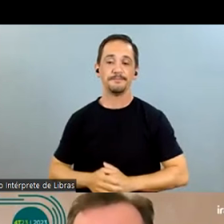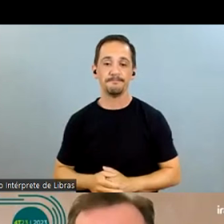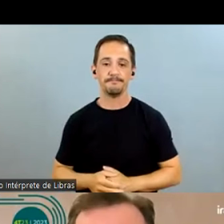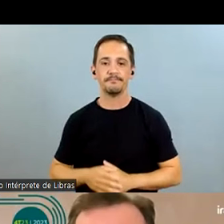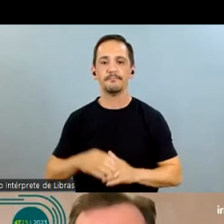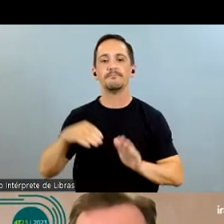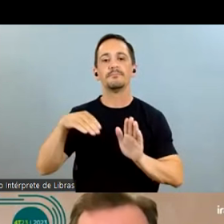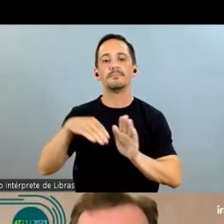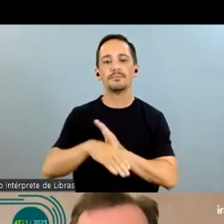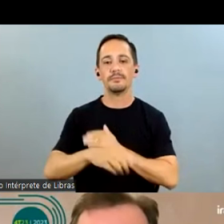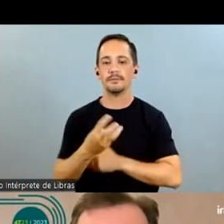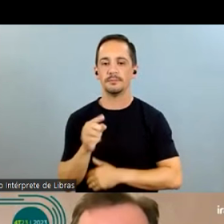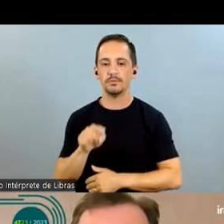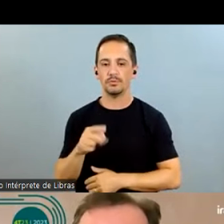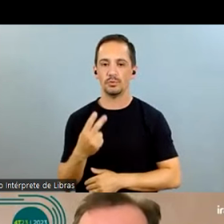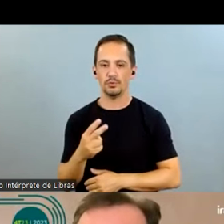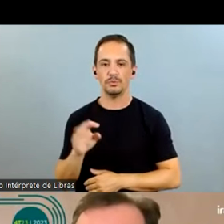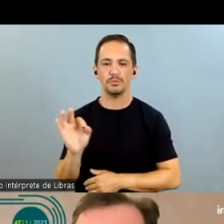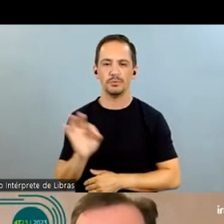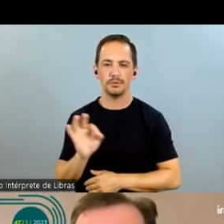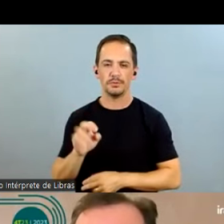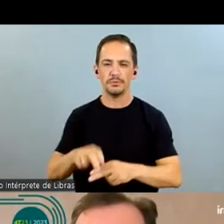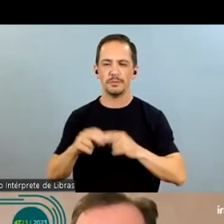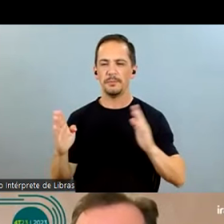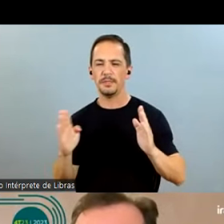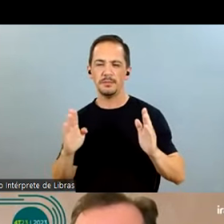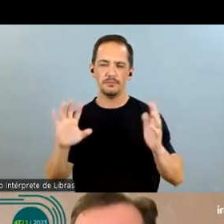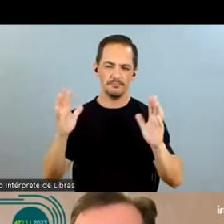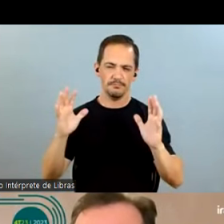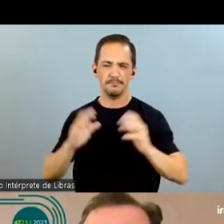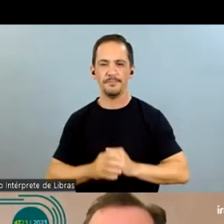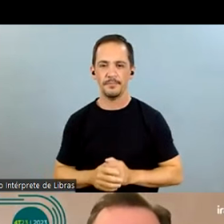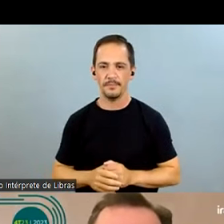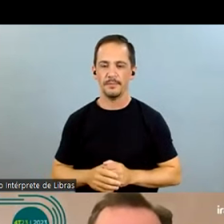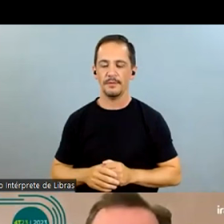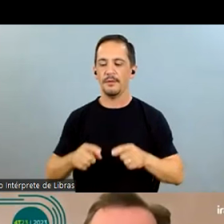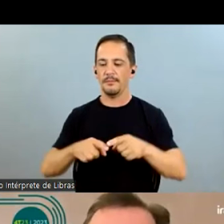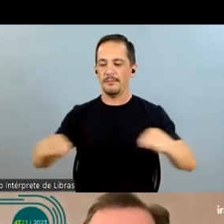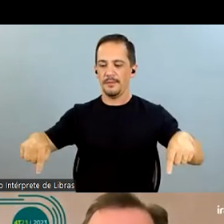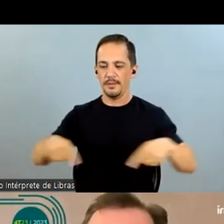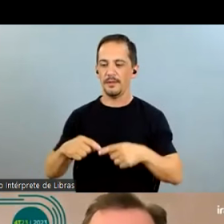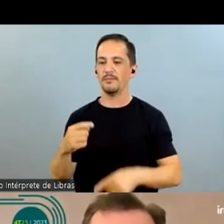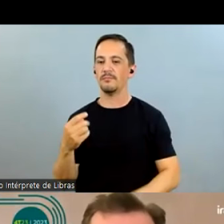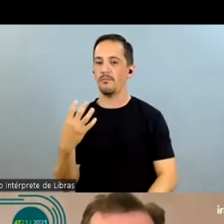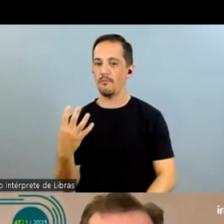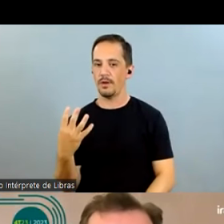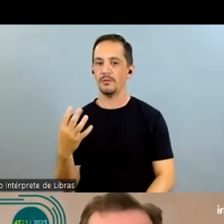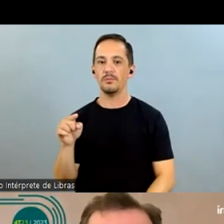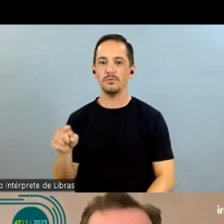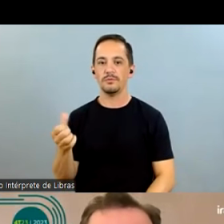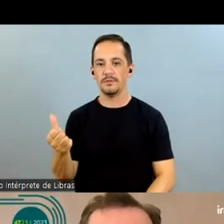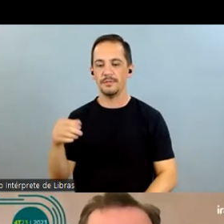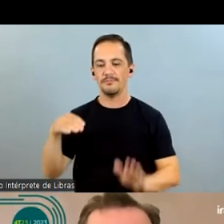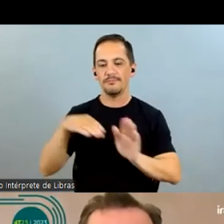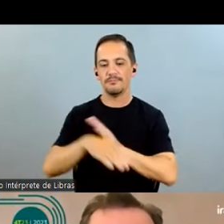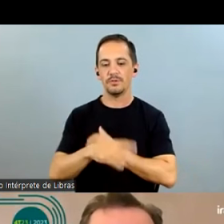3.2% em função daon idade né em metos Quad 4.6 e uma queda de 2.7